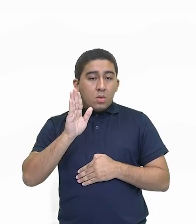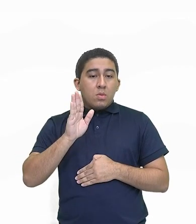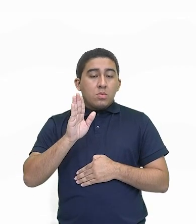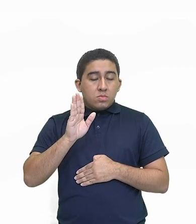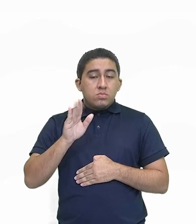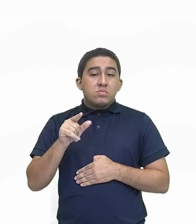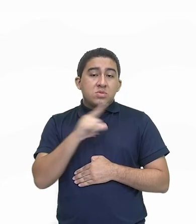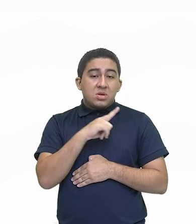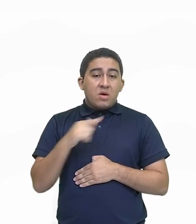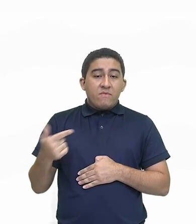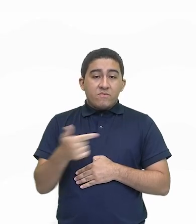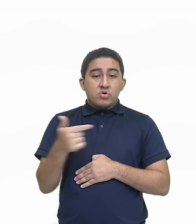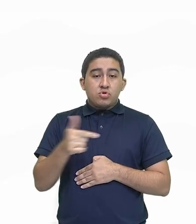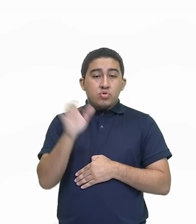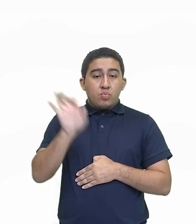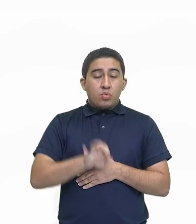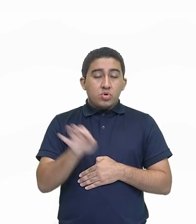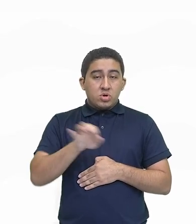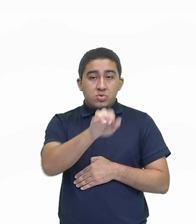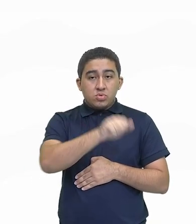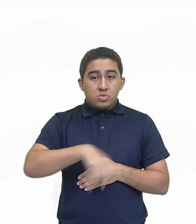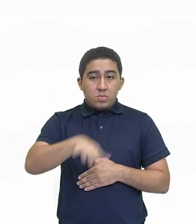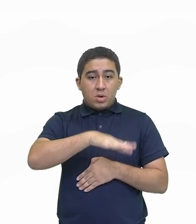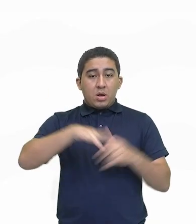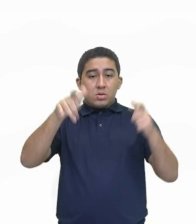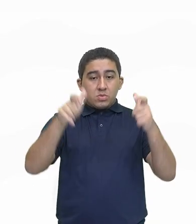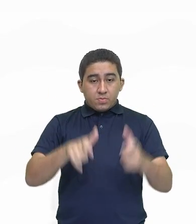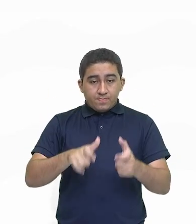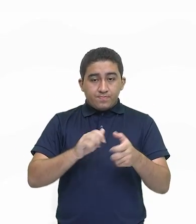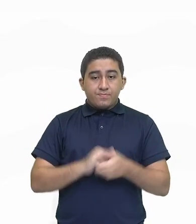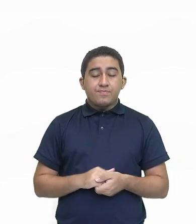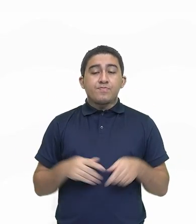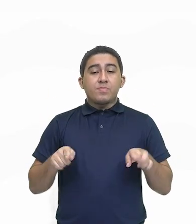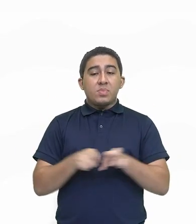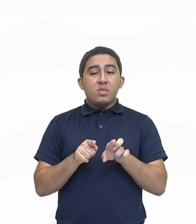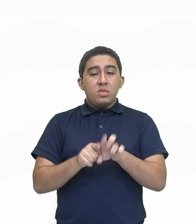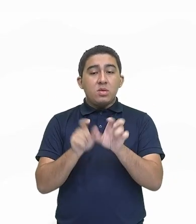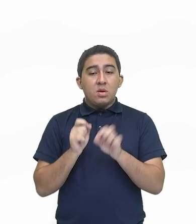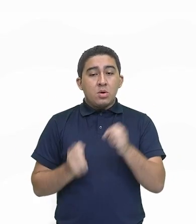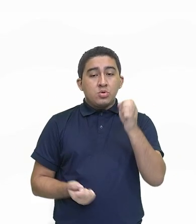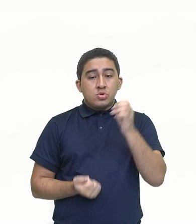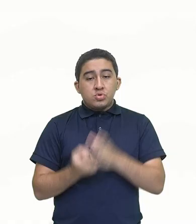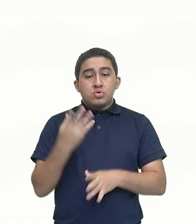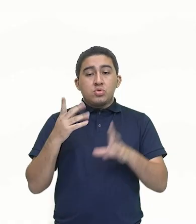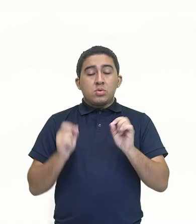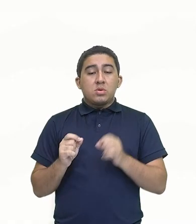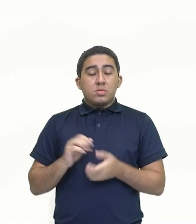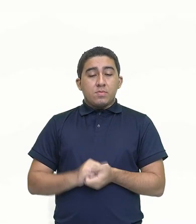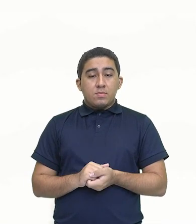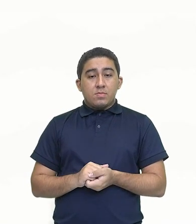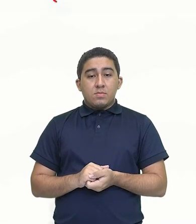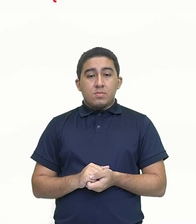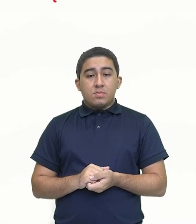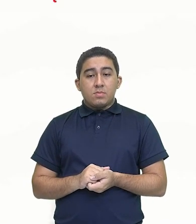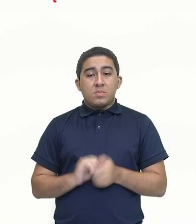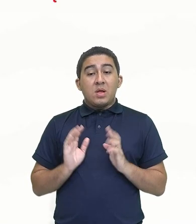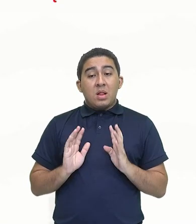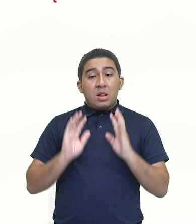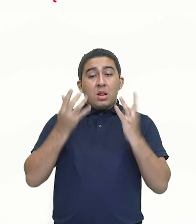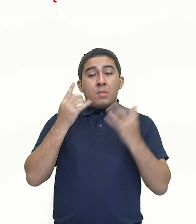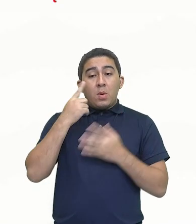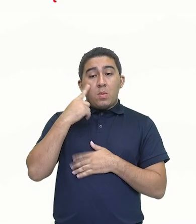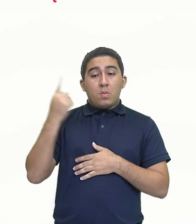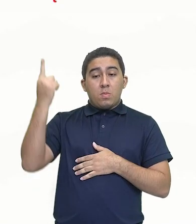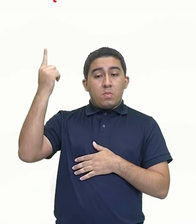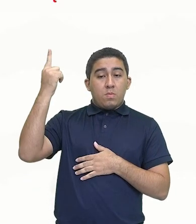cobrindo cerca de 22% do território nacional, e também é formado de clima tropical,